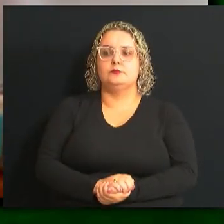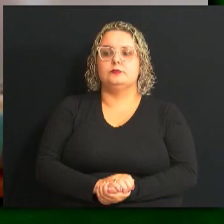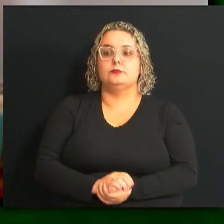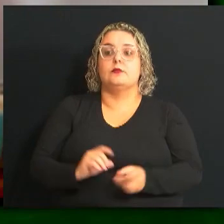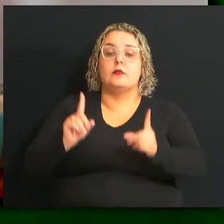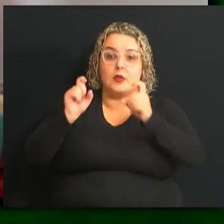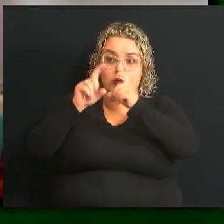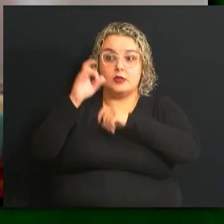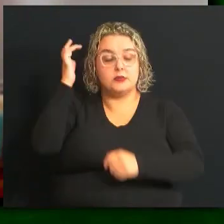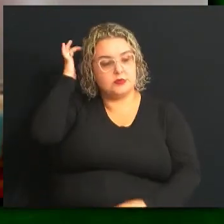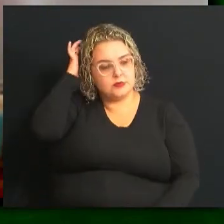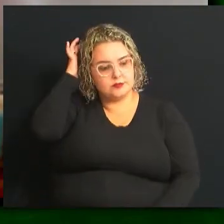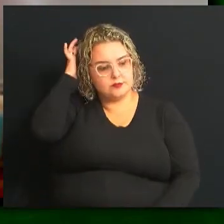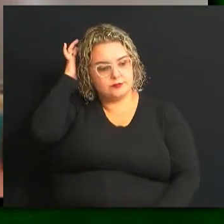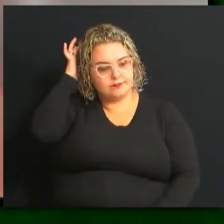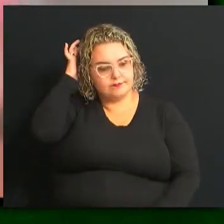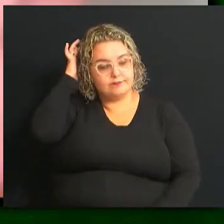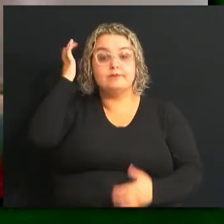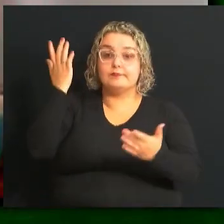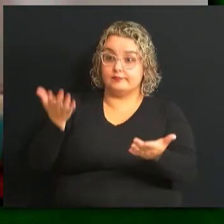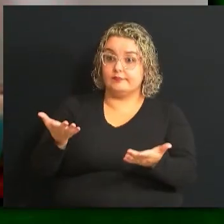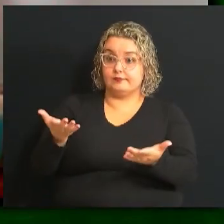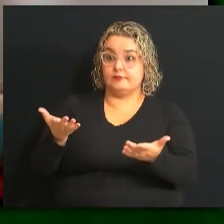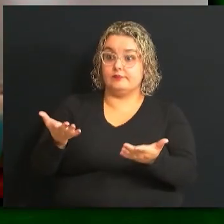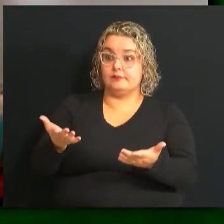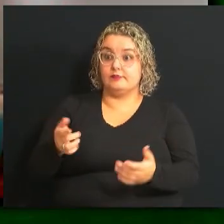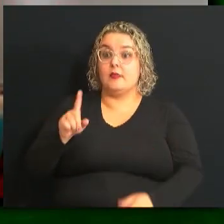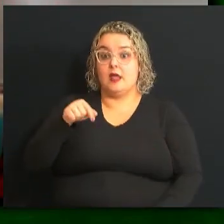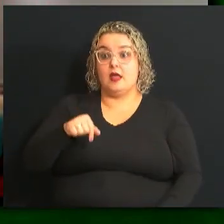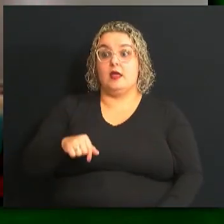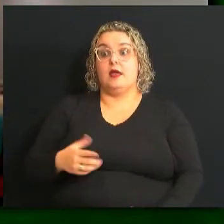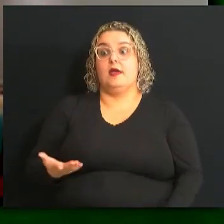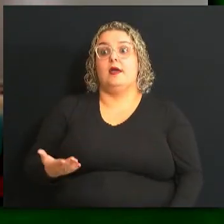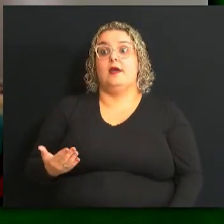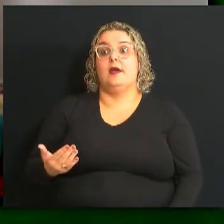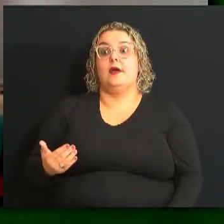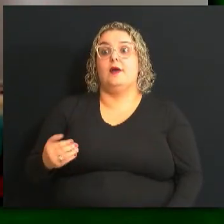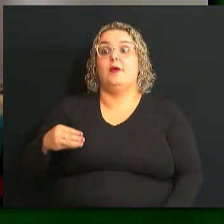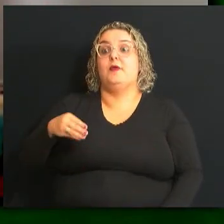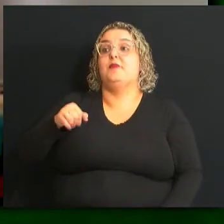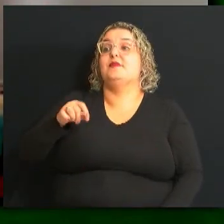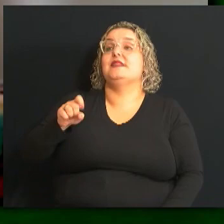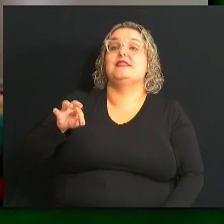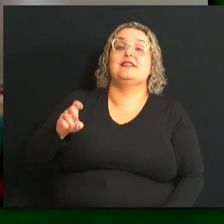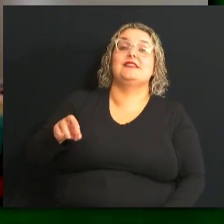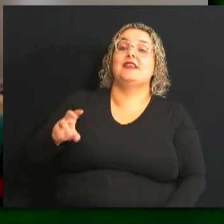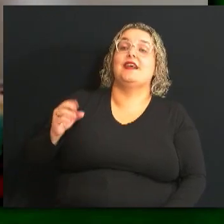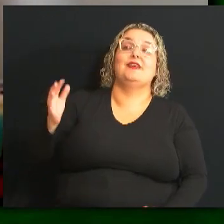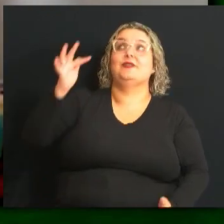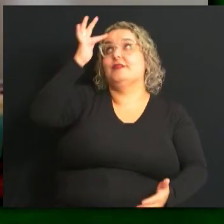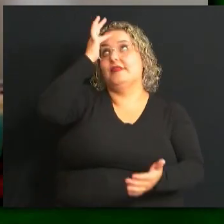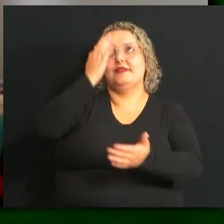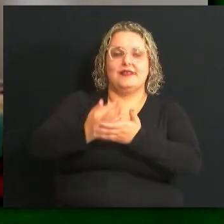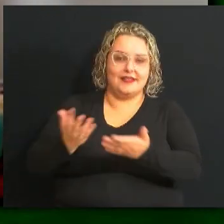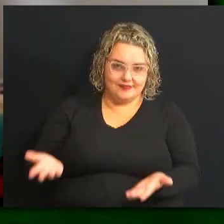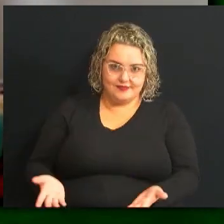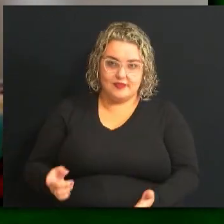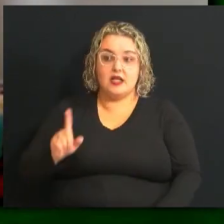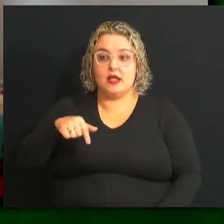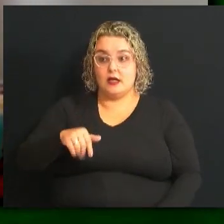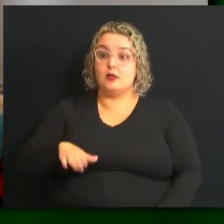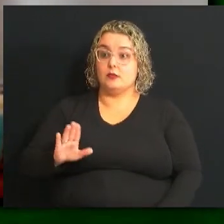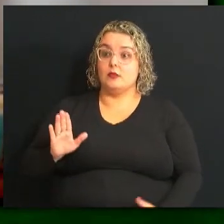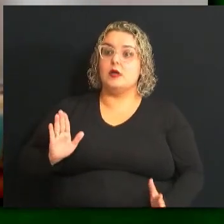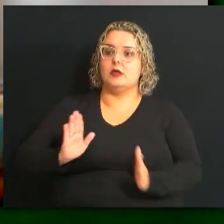que essa, assim, eis o mistério da fé, né? Esse é o problema, é a questão que a gente mais enfrenta